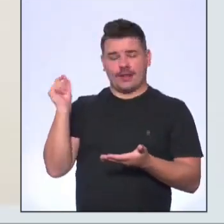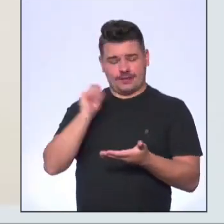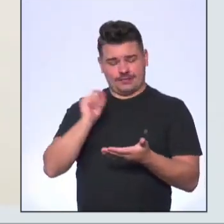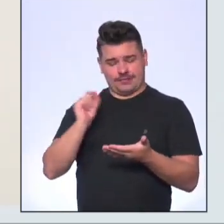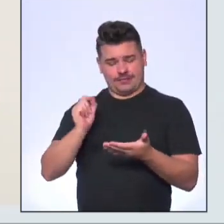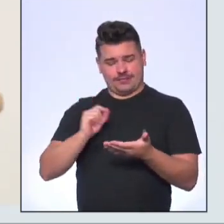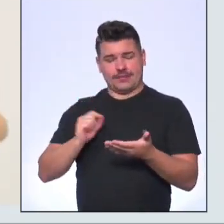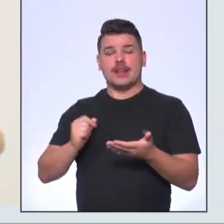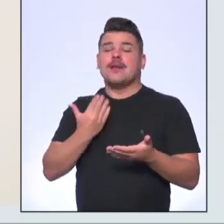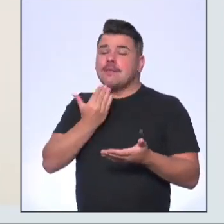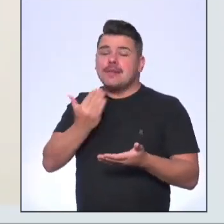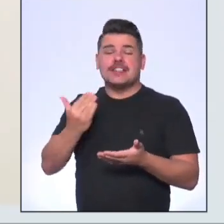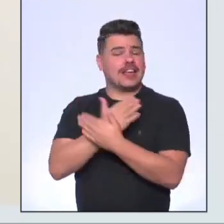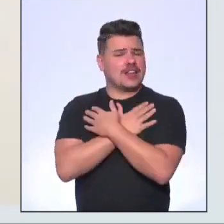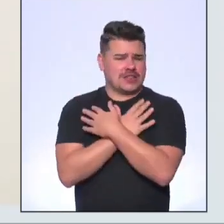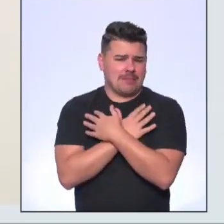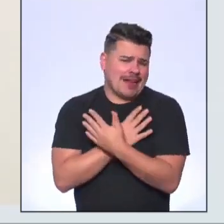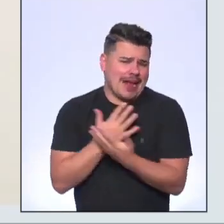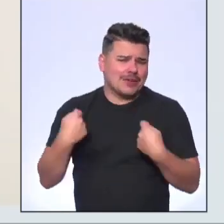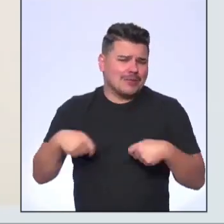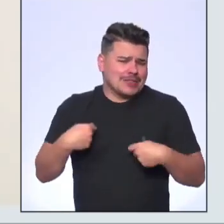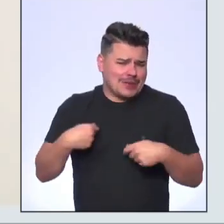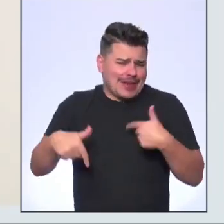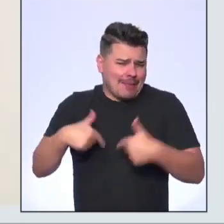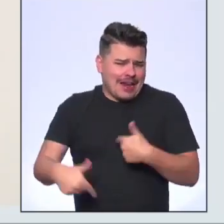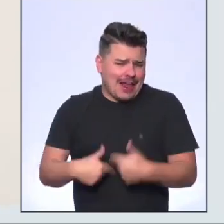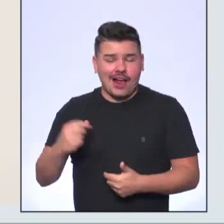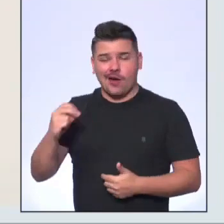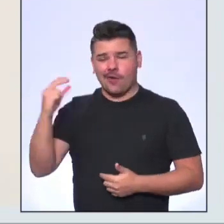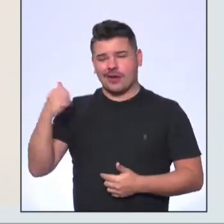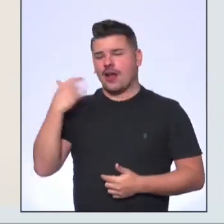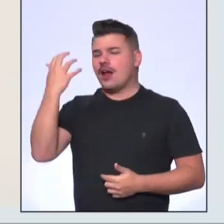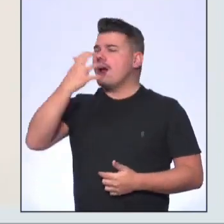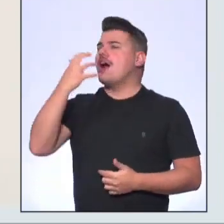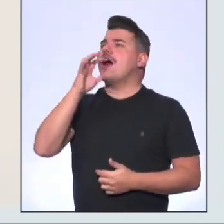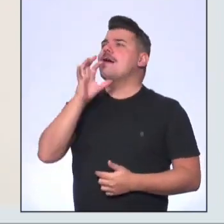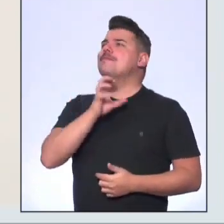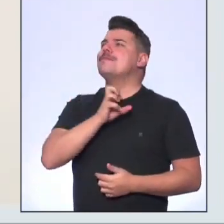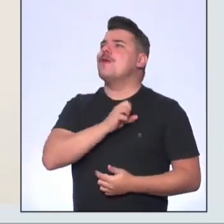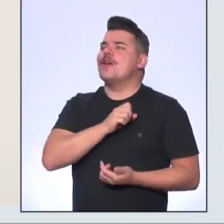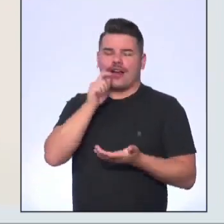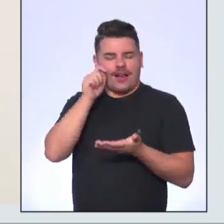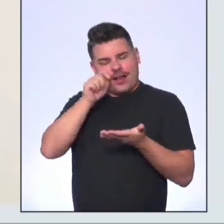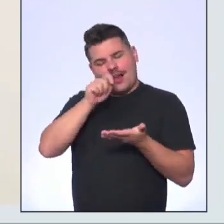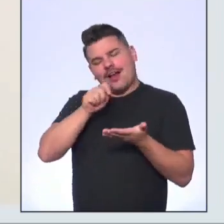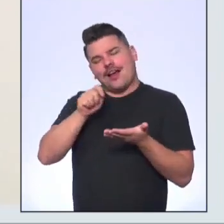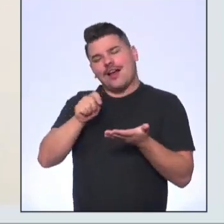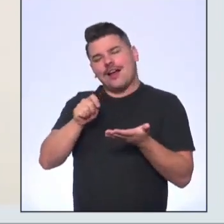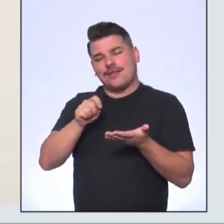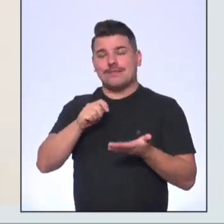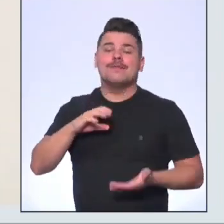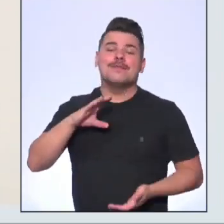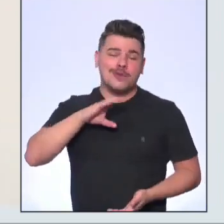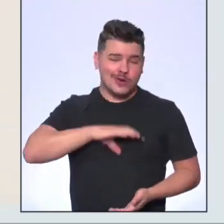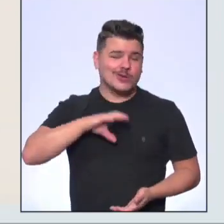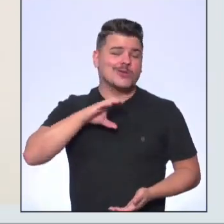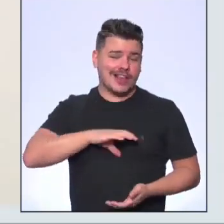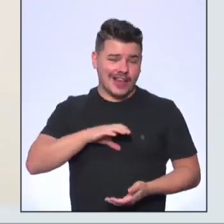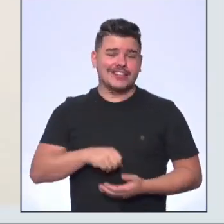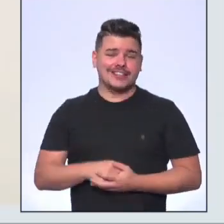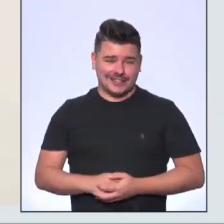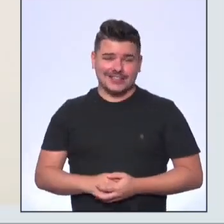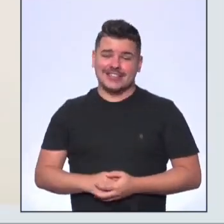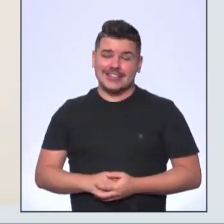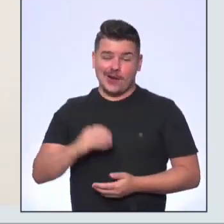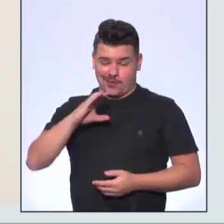você quer escrever uma carta para o crush, uma carta de amor. Português. Do português, gente, você não consegue